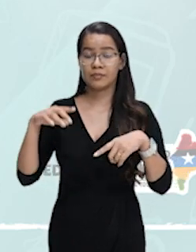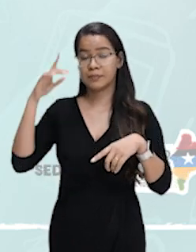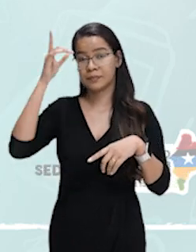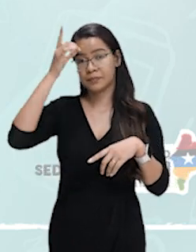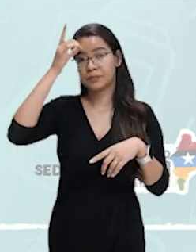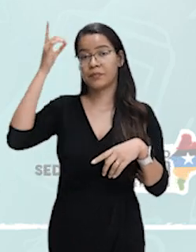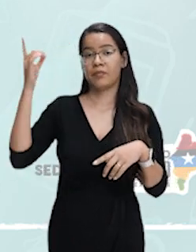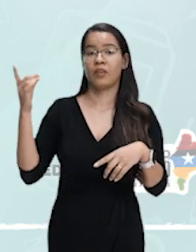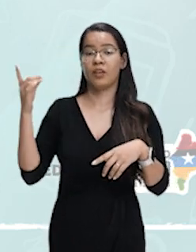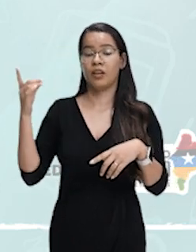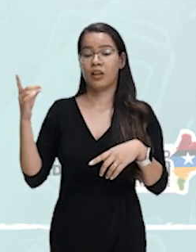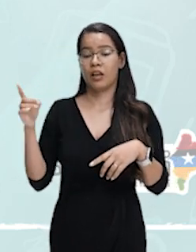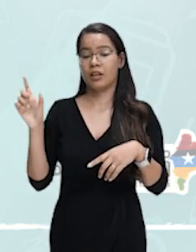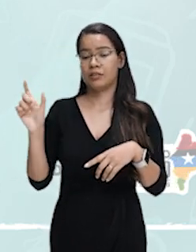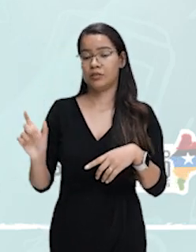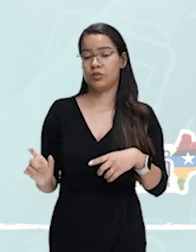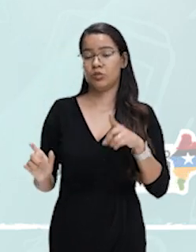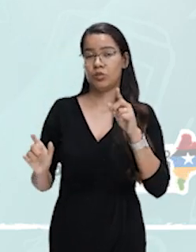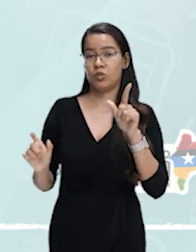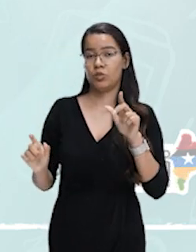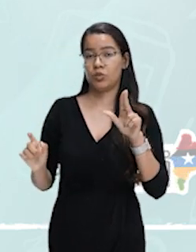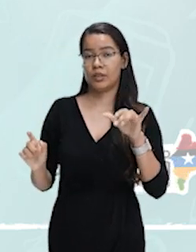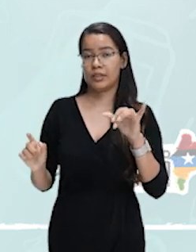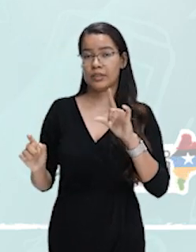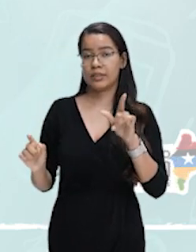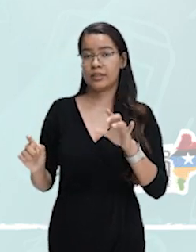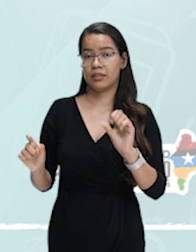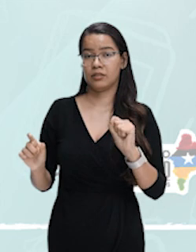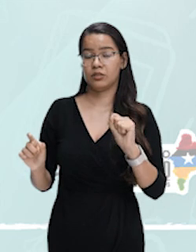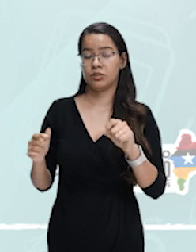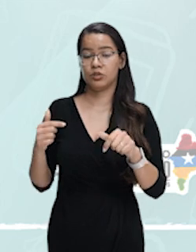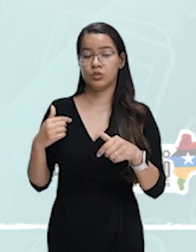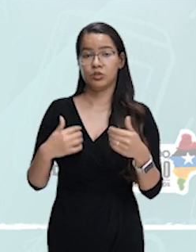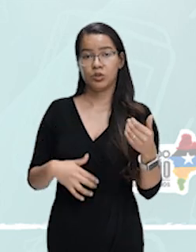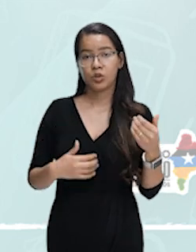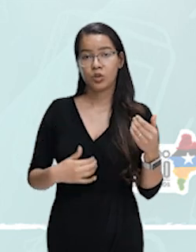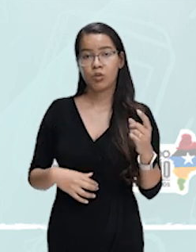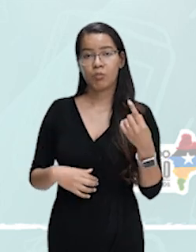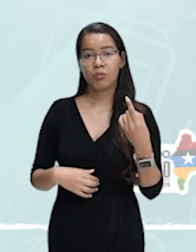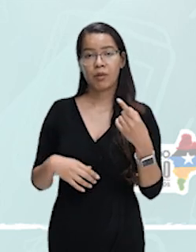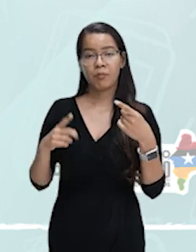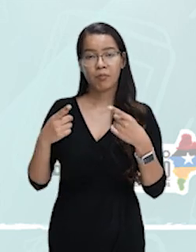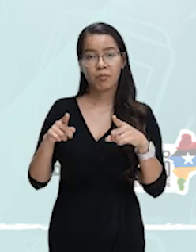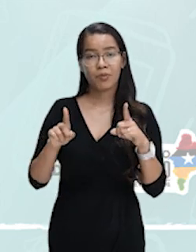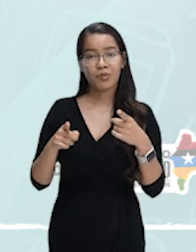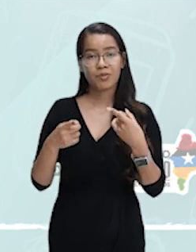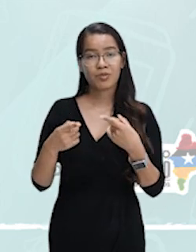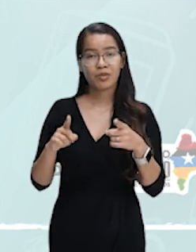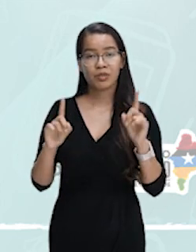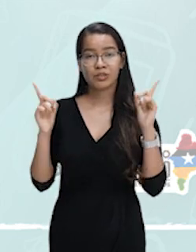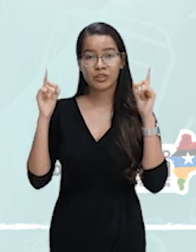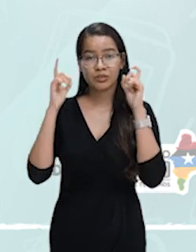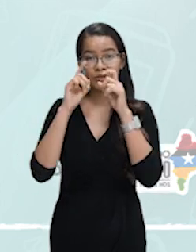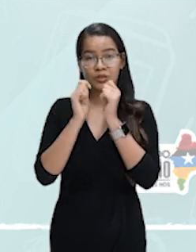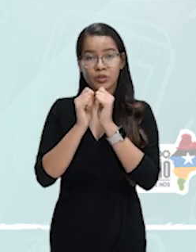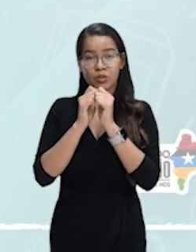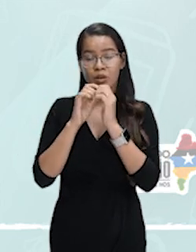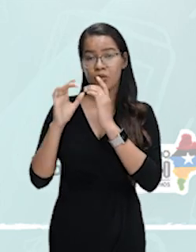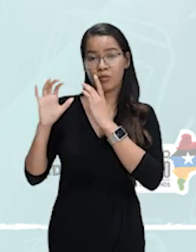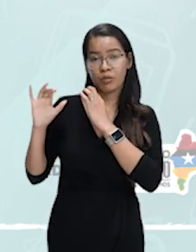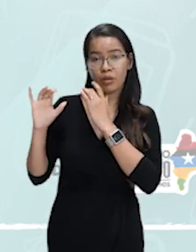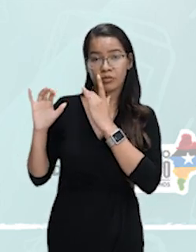essa mocinha aqui que está do lado, tocou uma peça de música muito complicada com sua flauta.